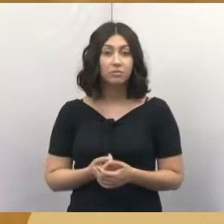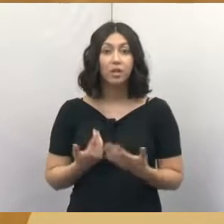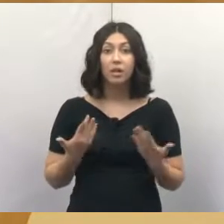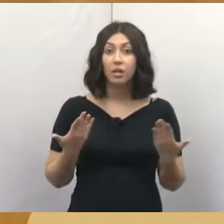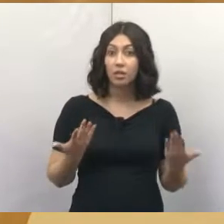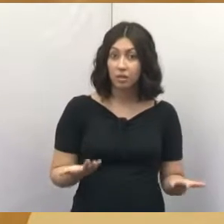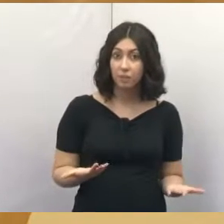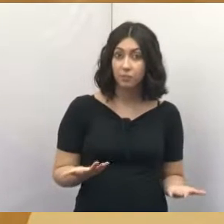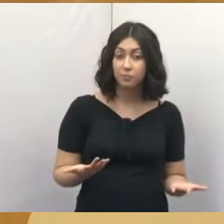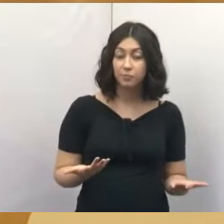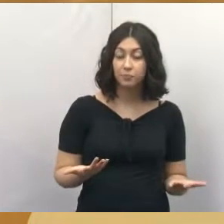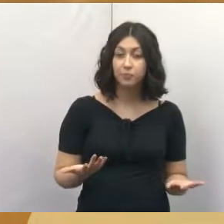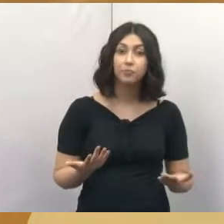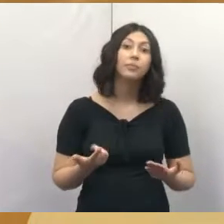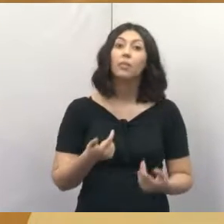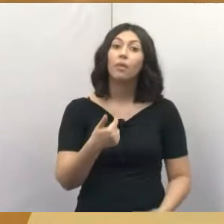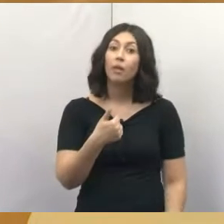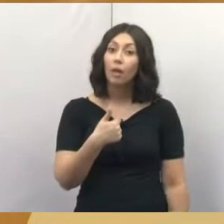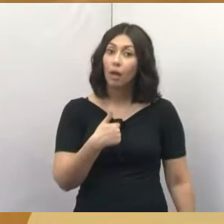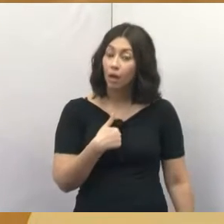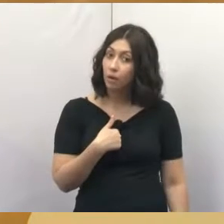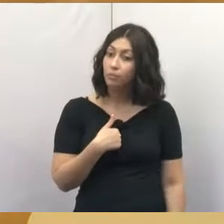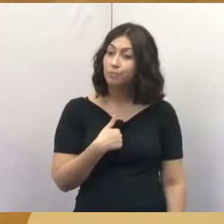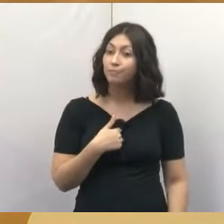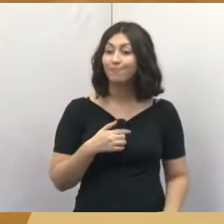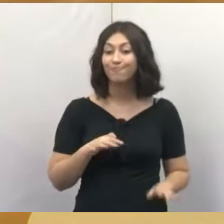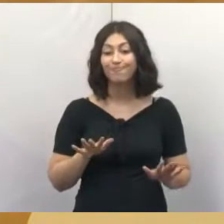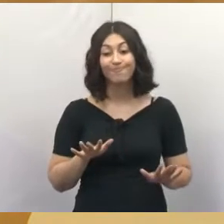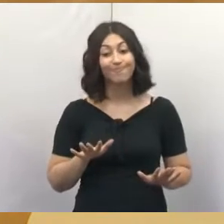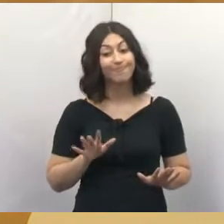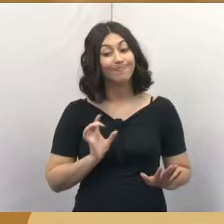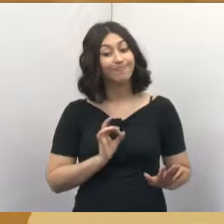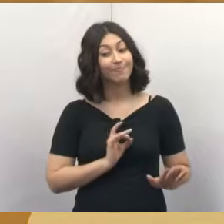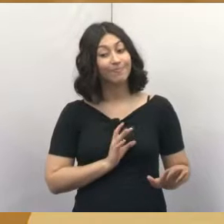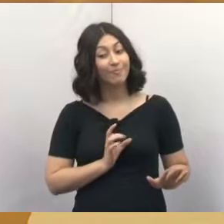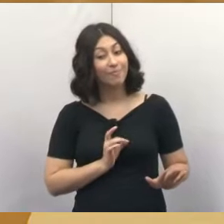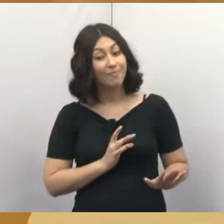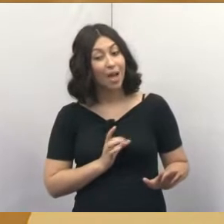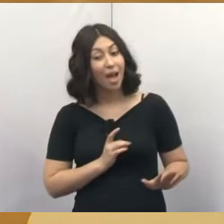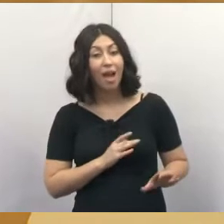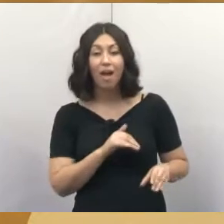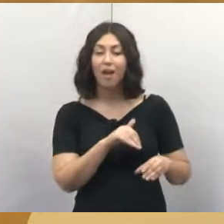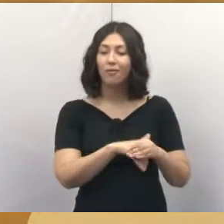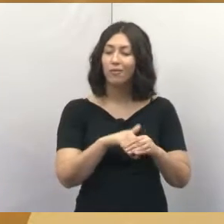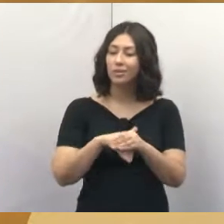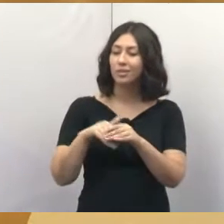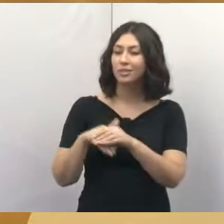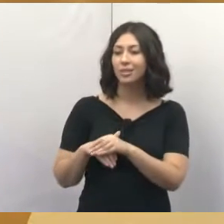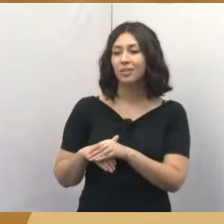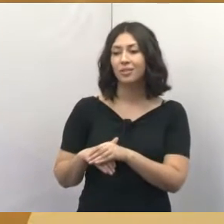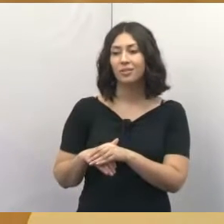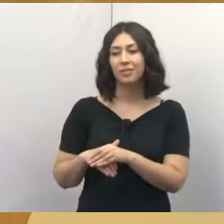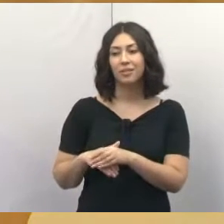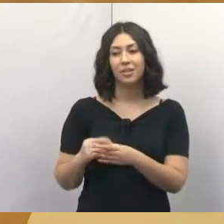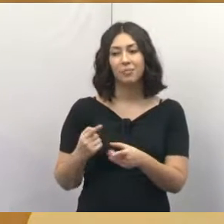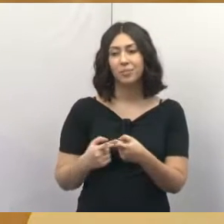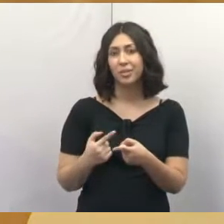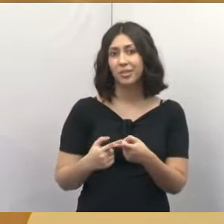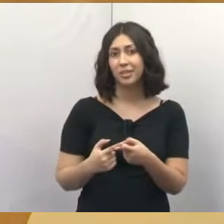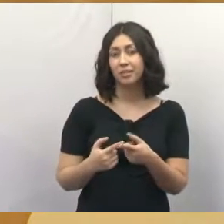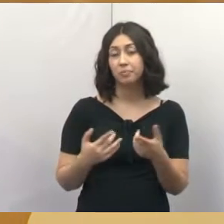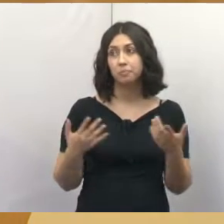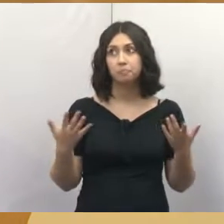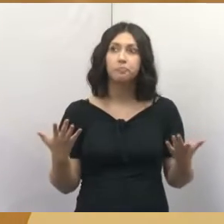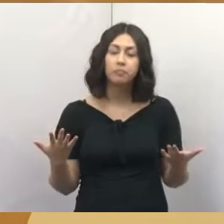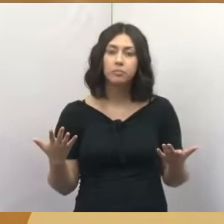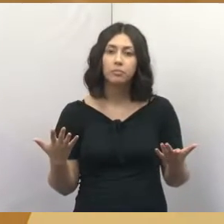Então, eu fico assim, receoso de voltar esse projeto, porque acho que não adianta em nada, como eu disse, porque